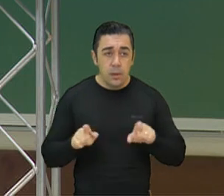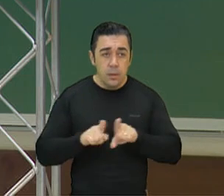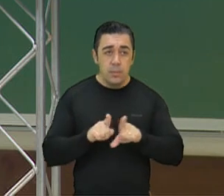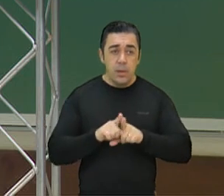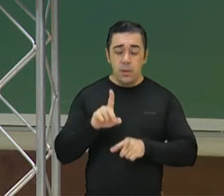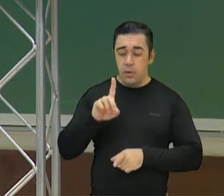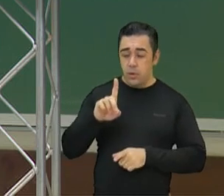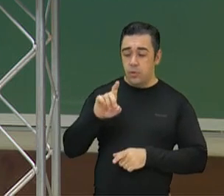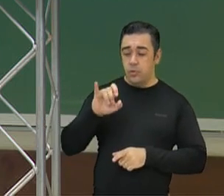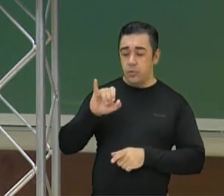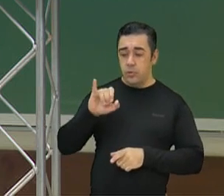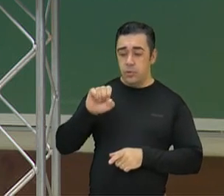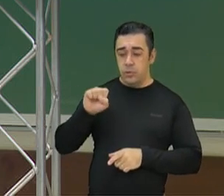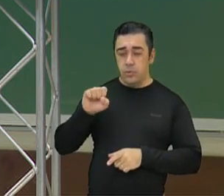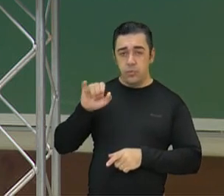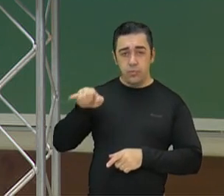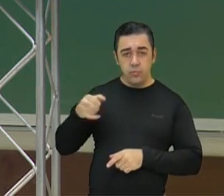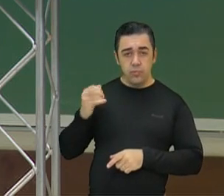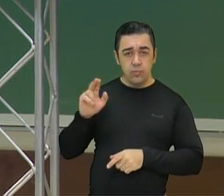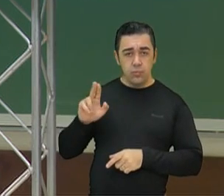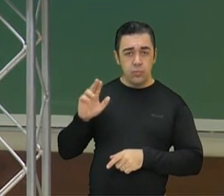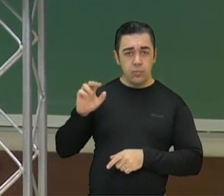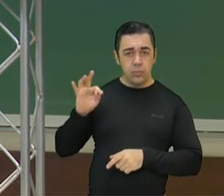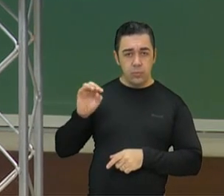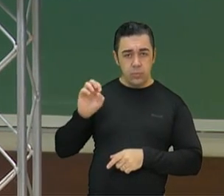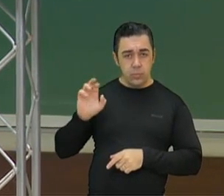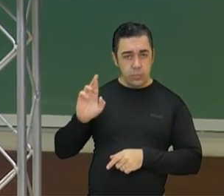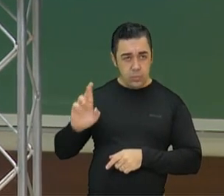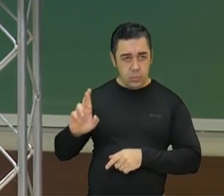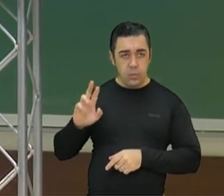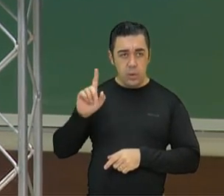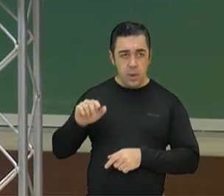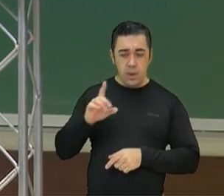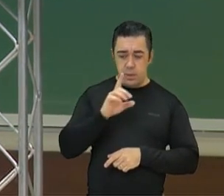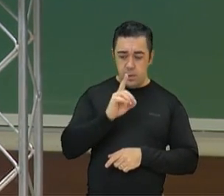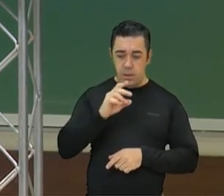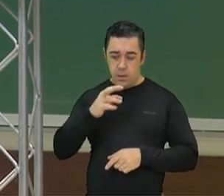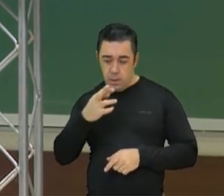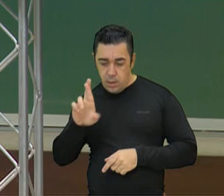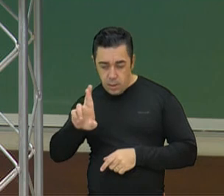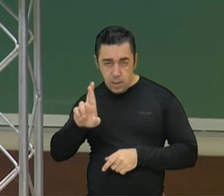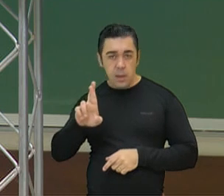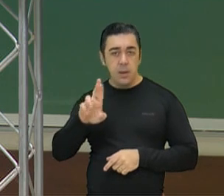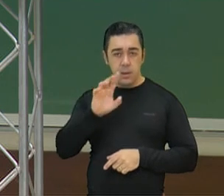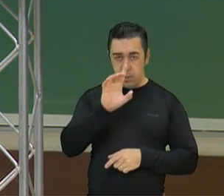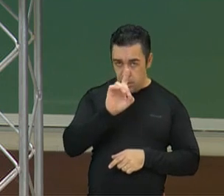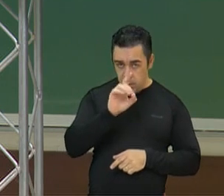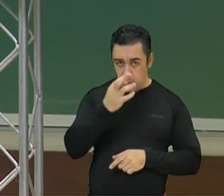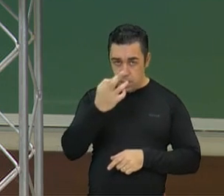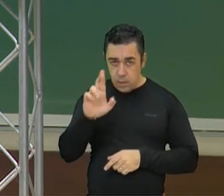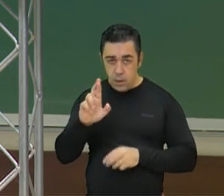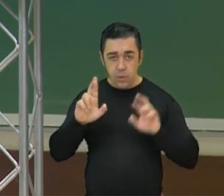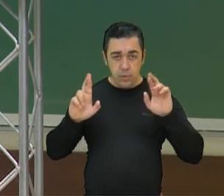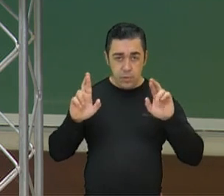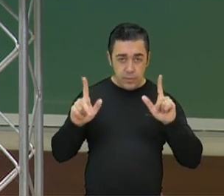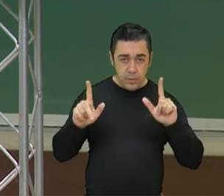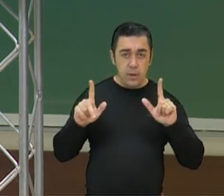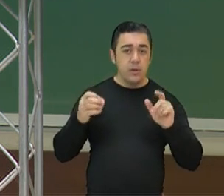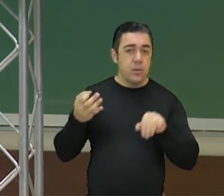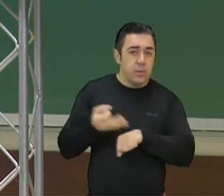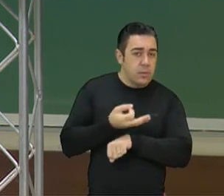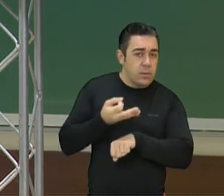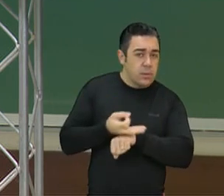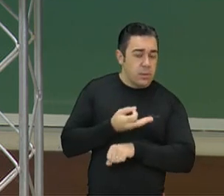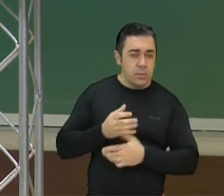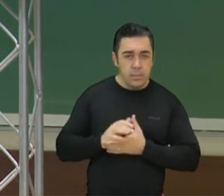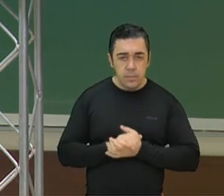disjuntores, os disjuntores é DR no caso. DR é diferencial residual.